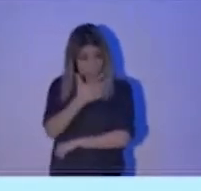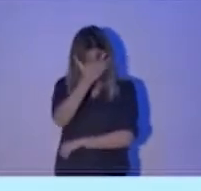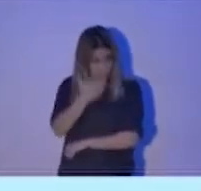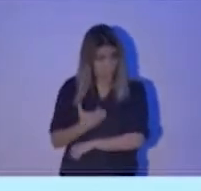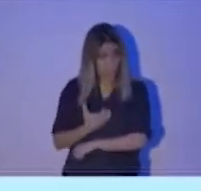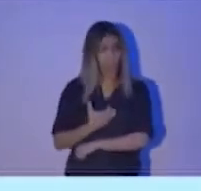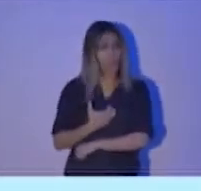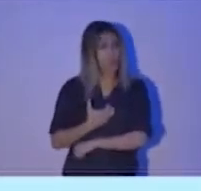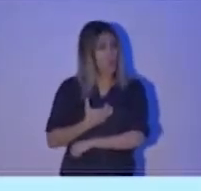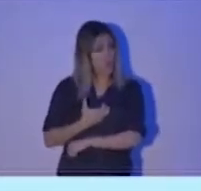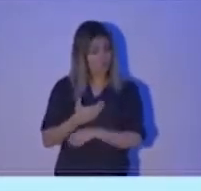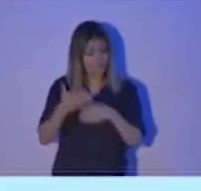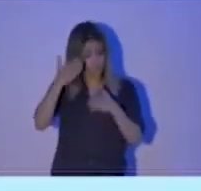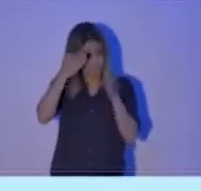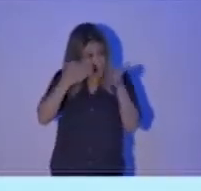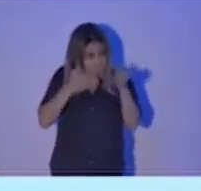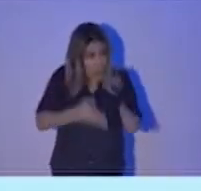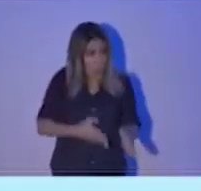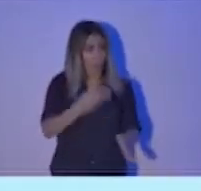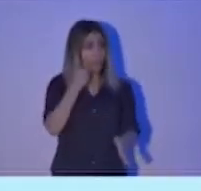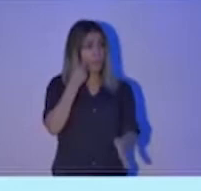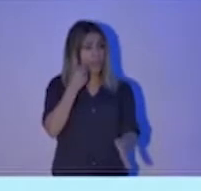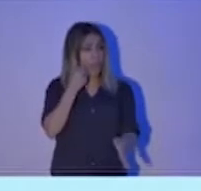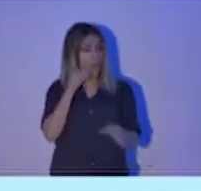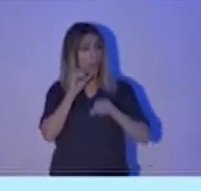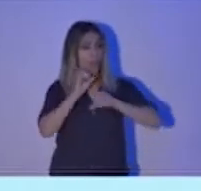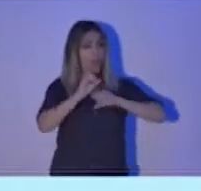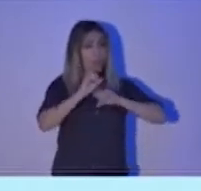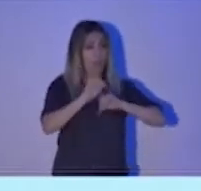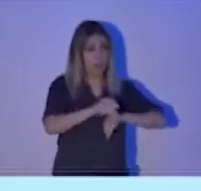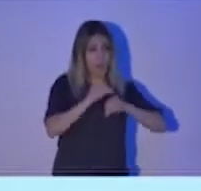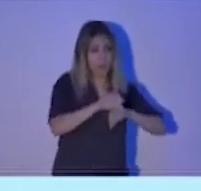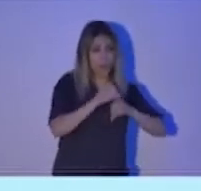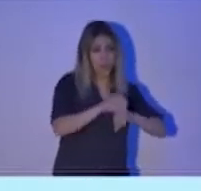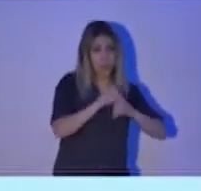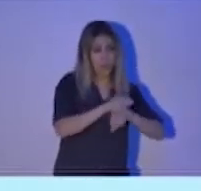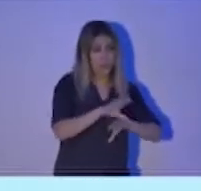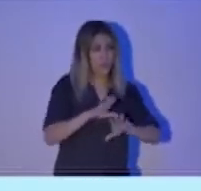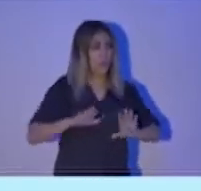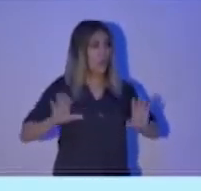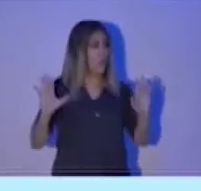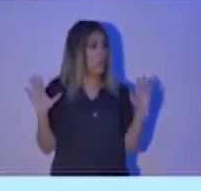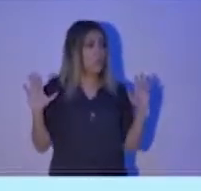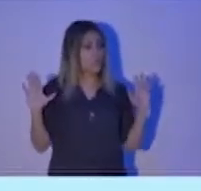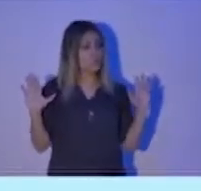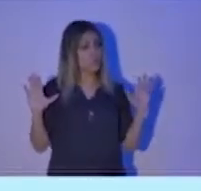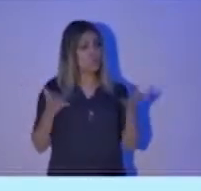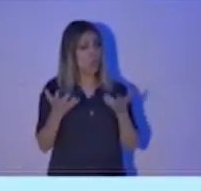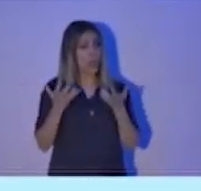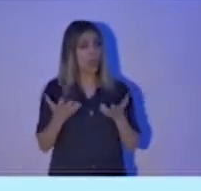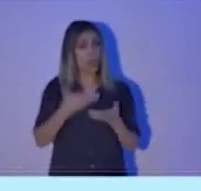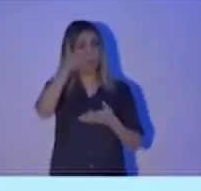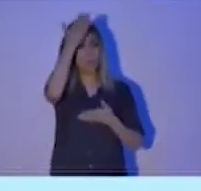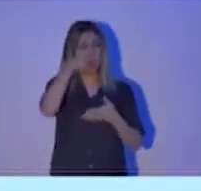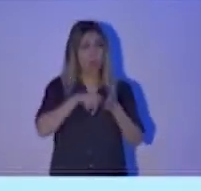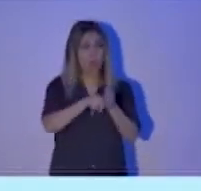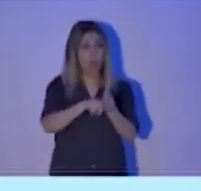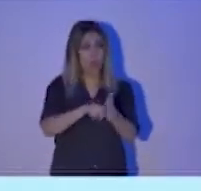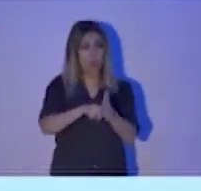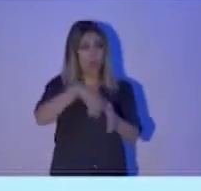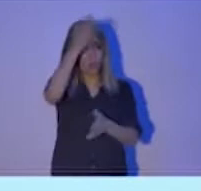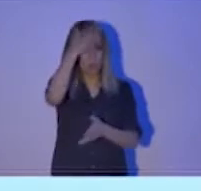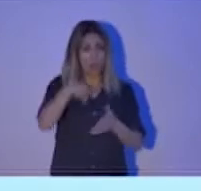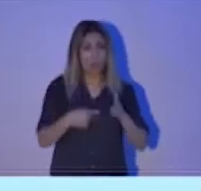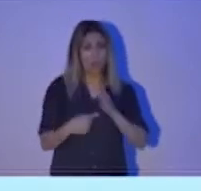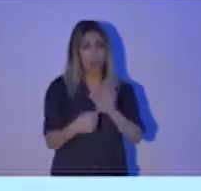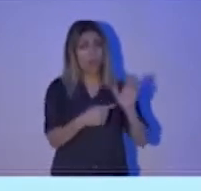que o primeiro a ser buscado em qualquer metodologia de ensino são as evidências científicas que nos provem de